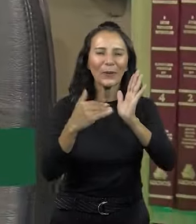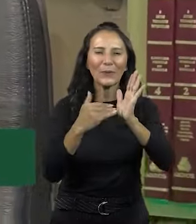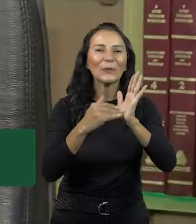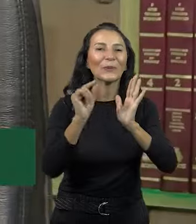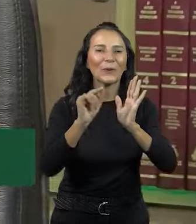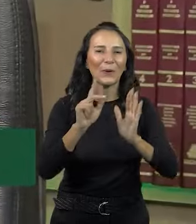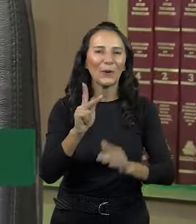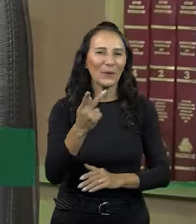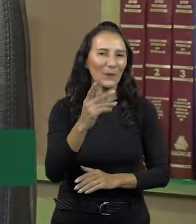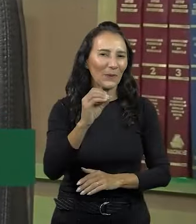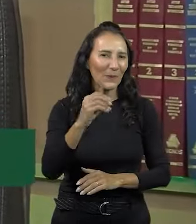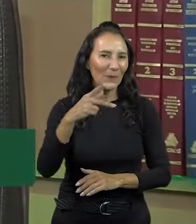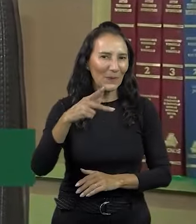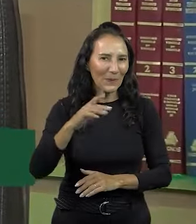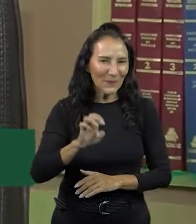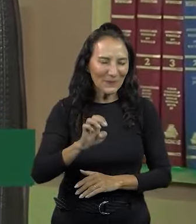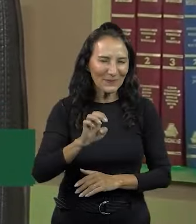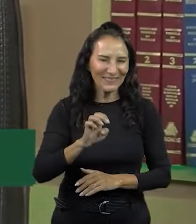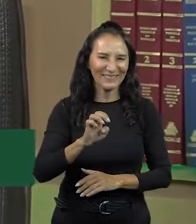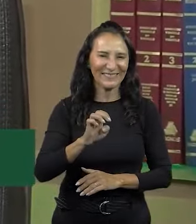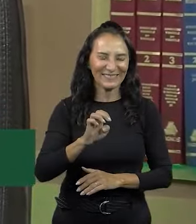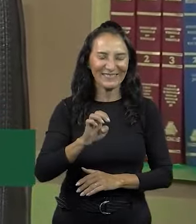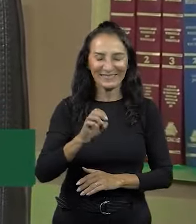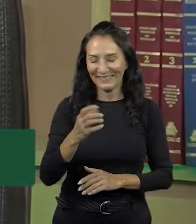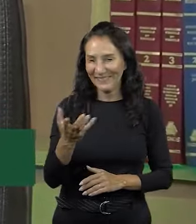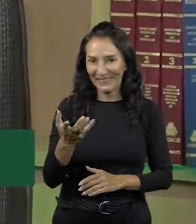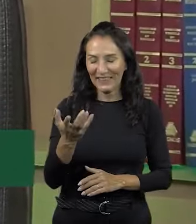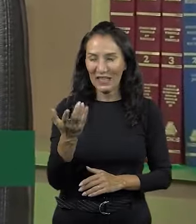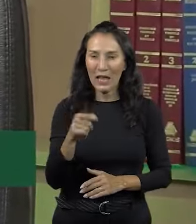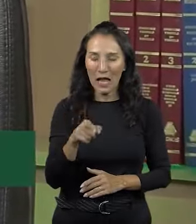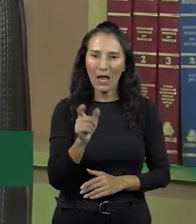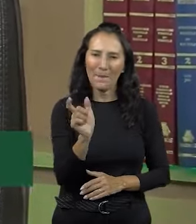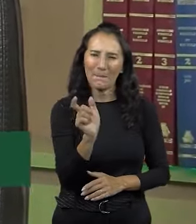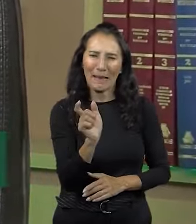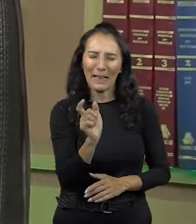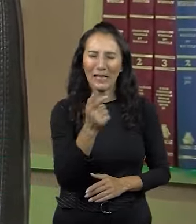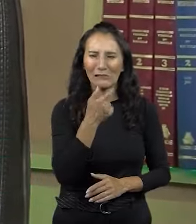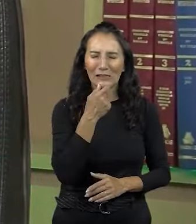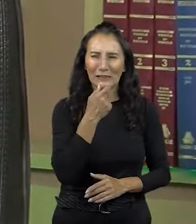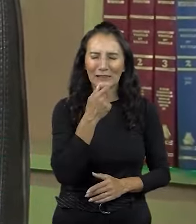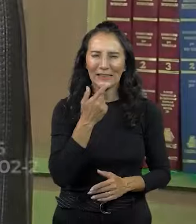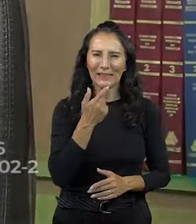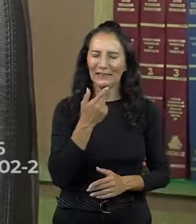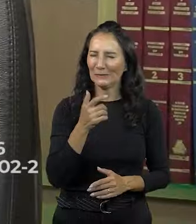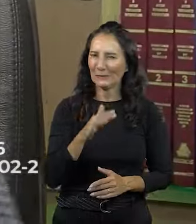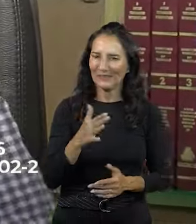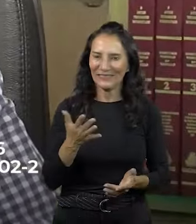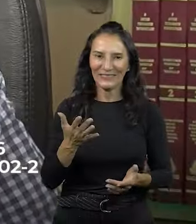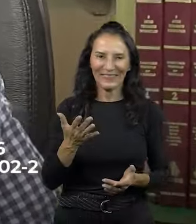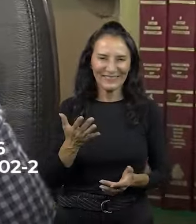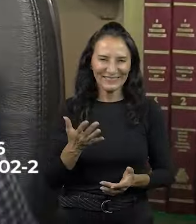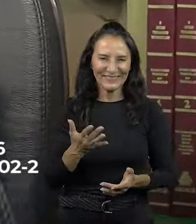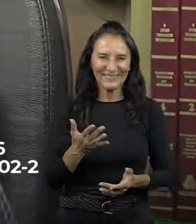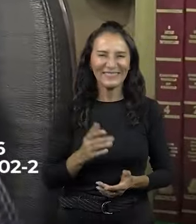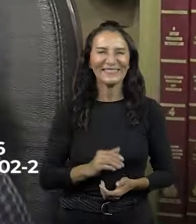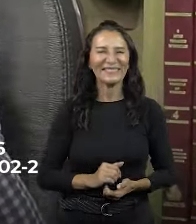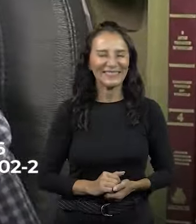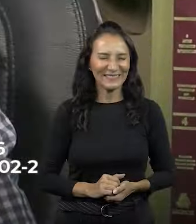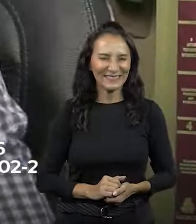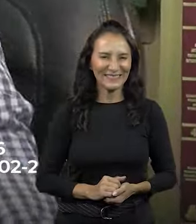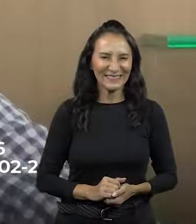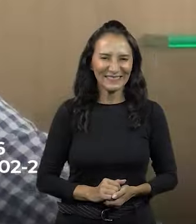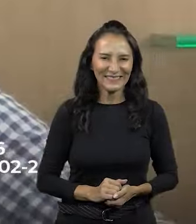mesmo eu tô querendo falar em português porque no inglês nosso Tá bão então tá aí essa